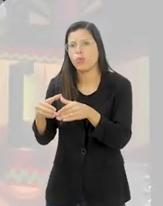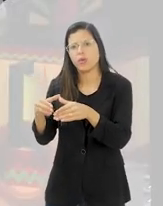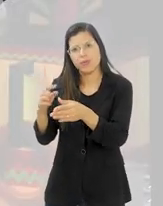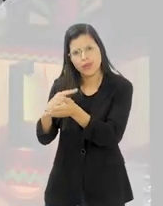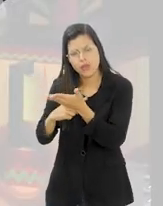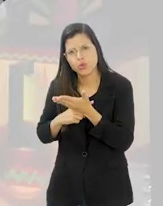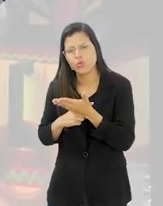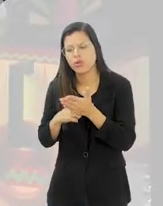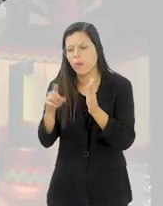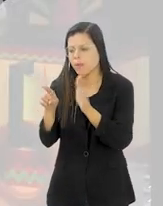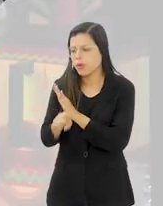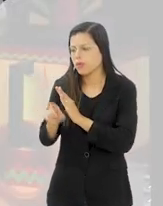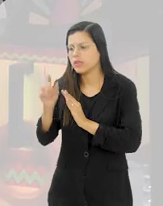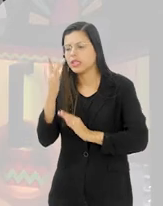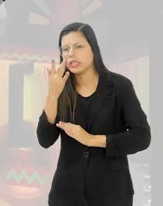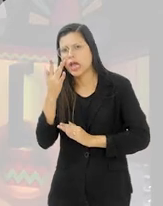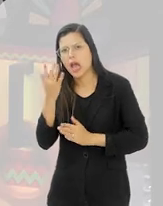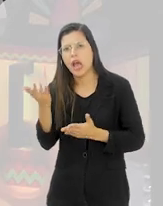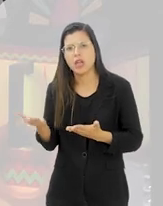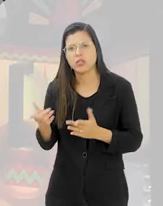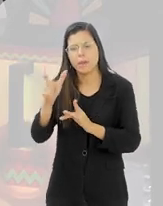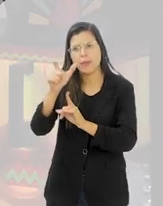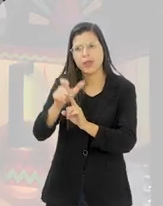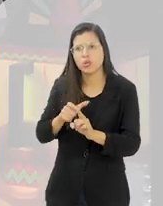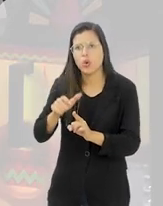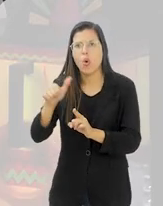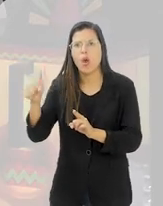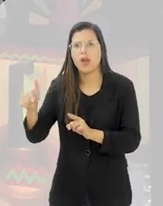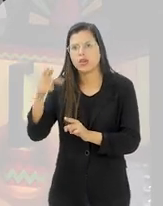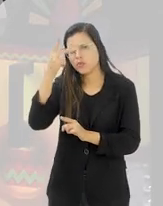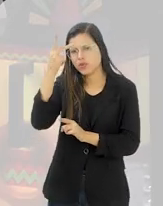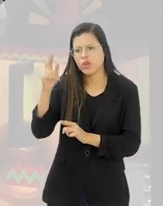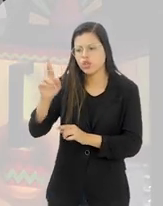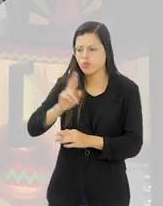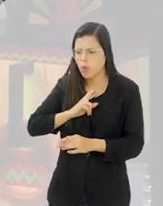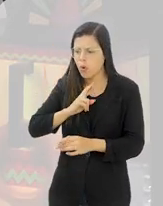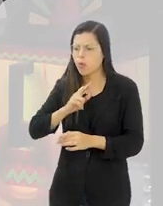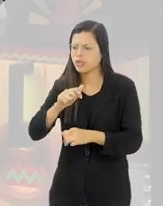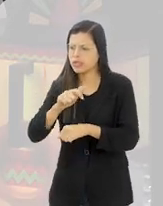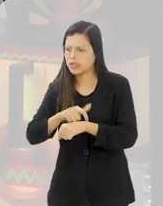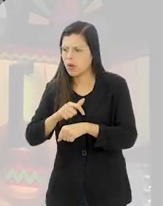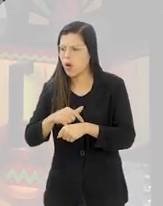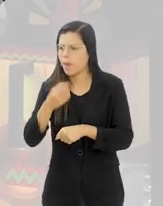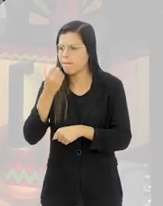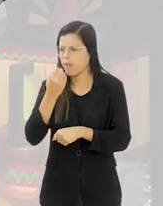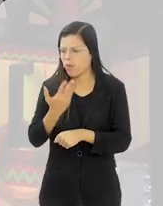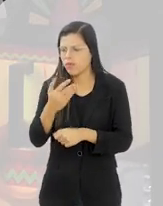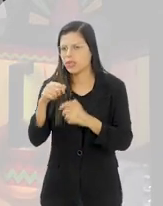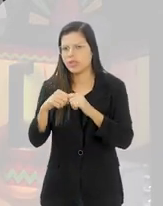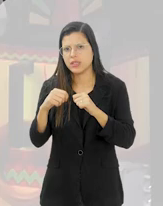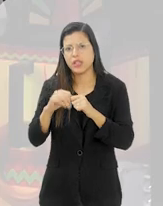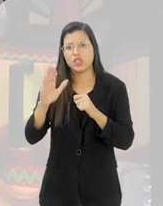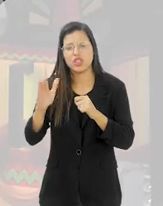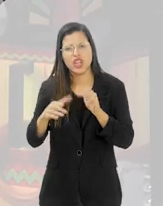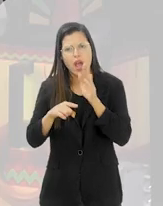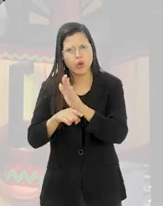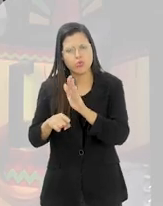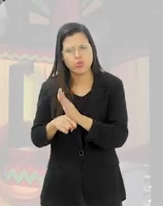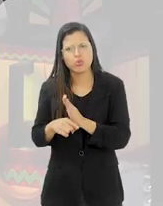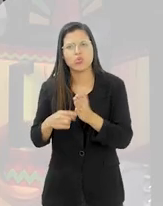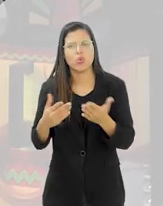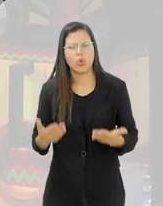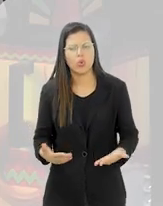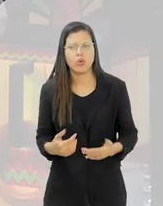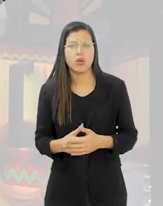Eu falo assim, o que vocês acham dessa personalidade, dessa pessoa? E todo mundo fala assim, ah não, poxa, está na hora, tem que fazer, já contribuiu muito. A